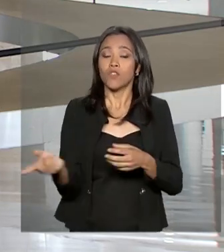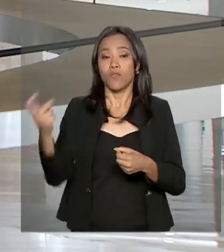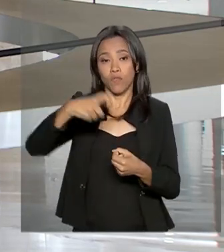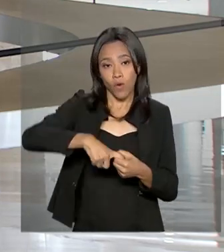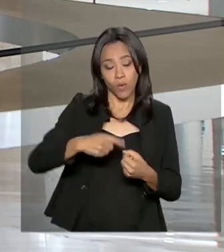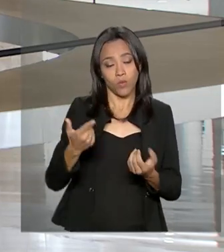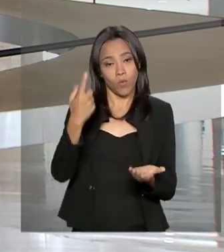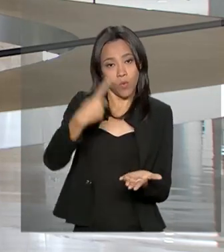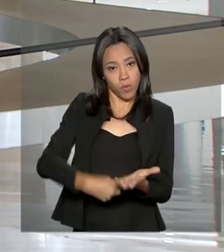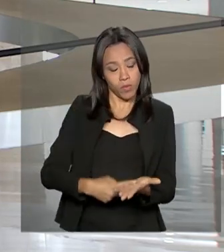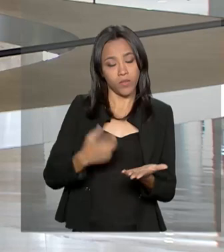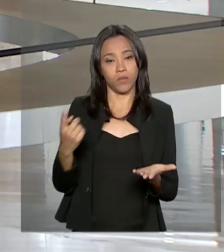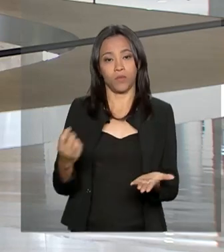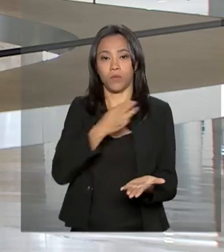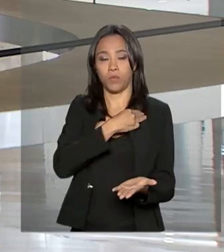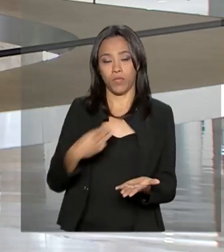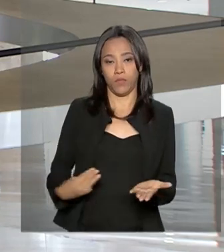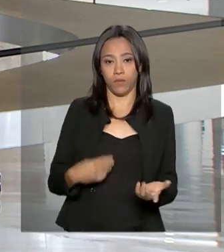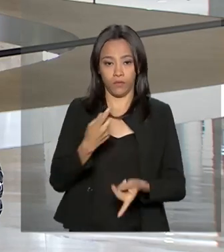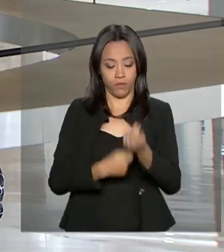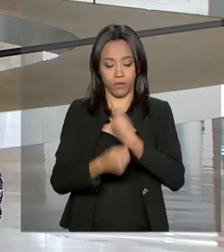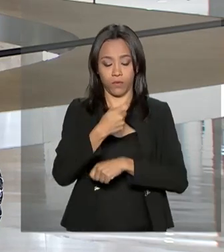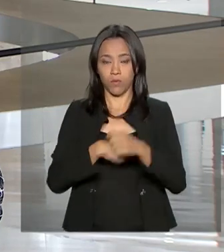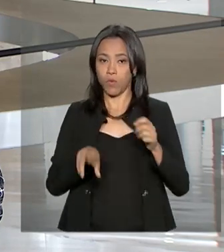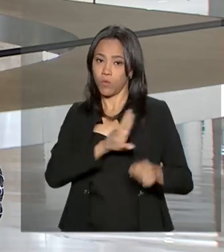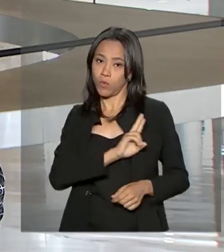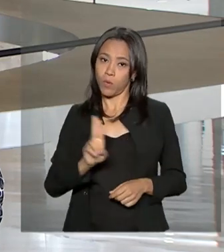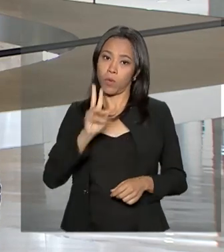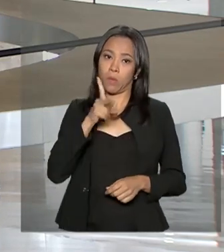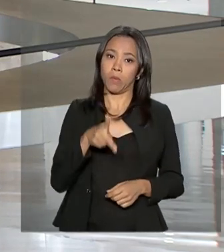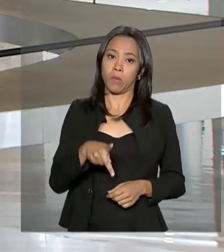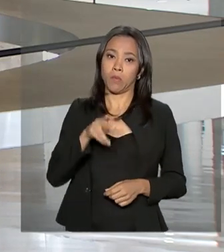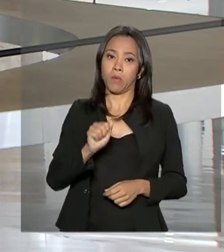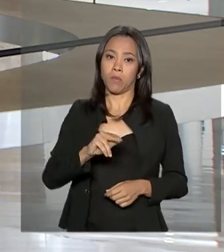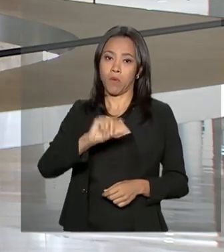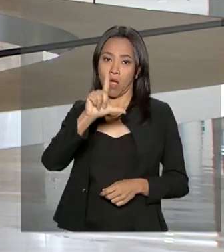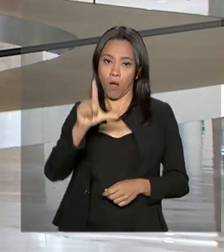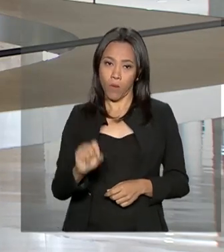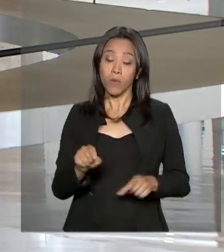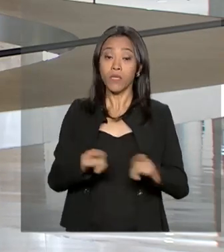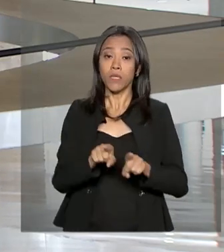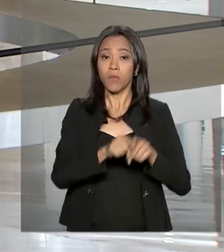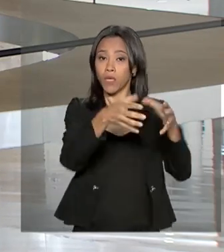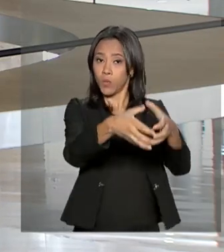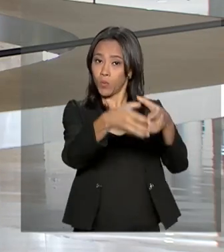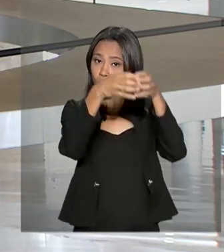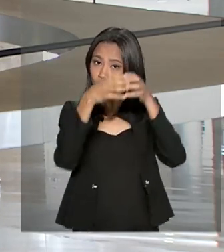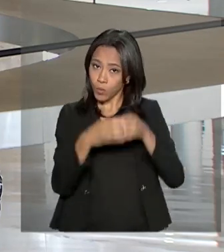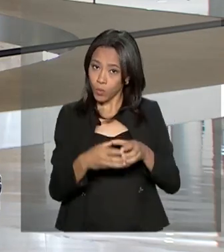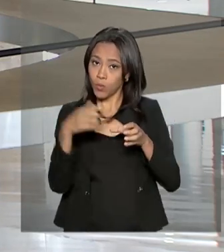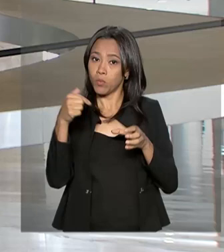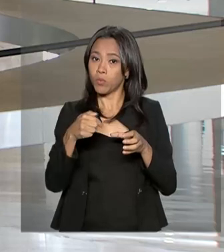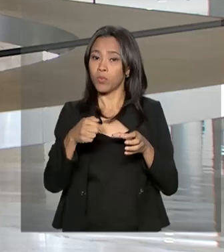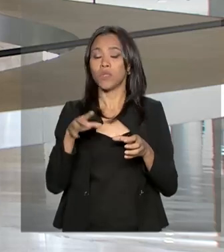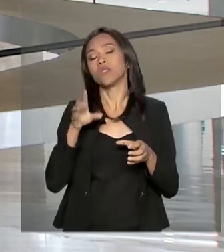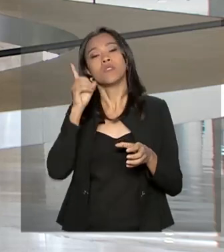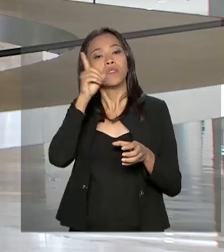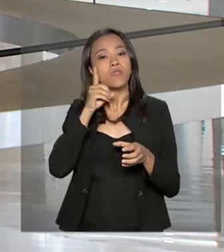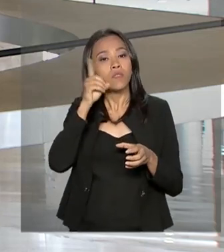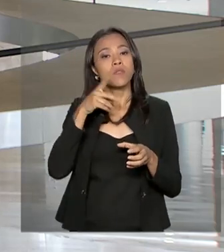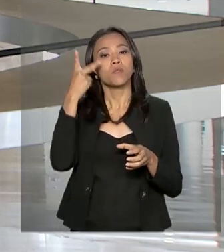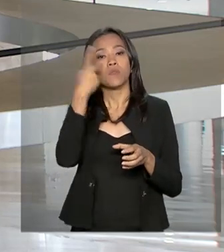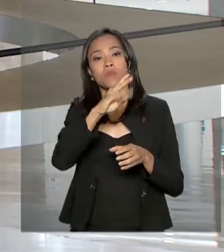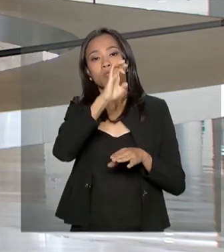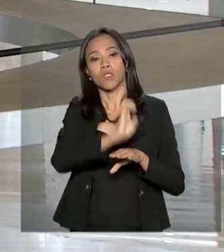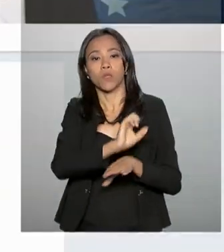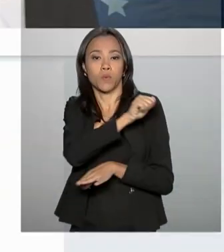com o ministro da Economia, Paulo Guedes, e recebe ainda parlamentares do Rio de Janeiro. Pelo Twitter, o